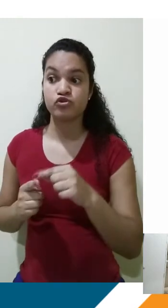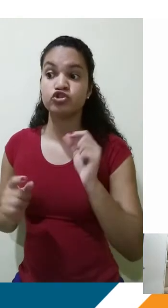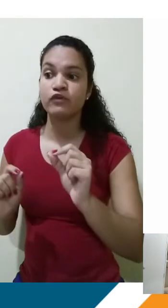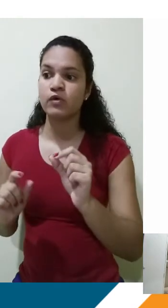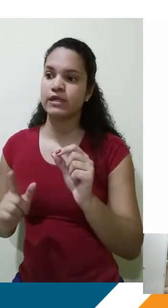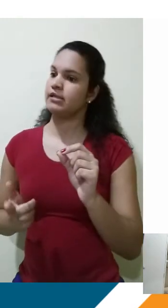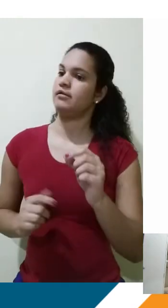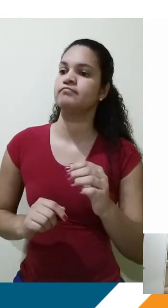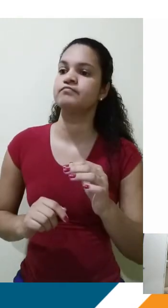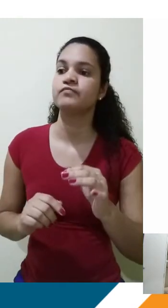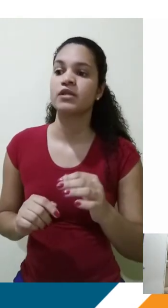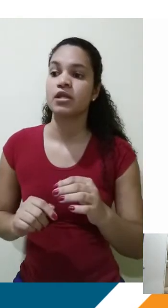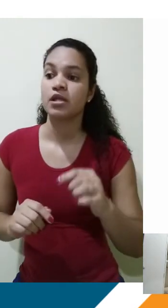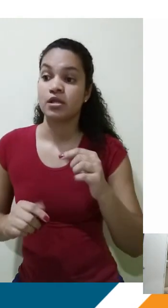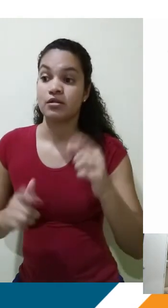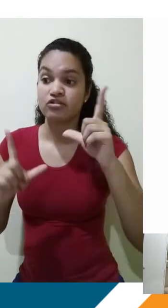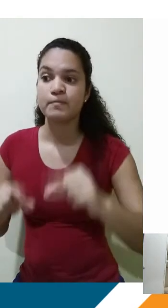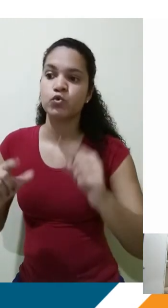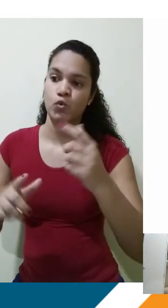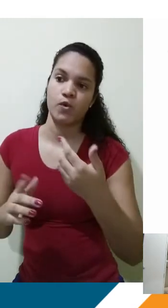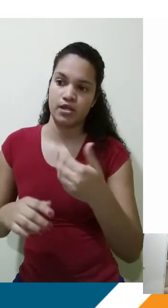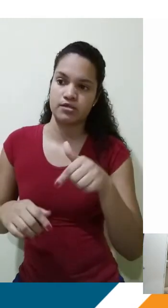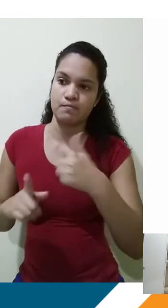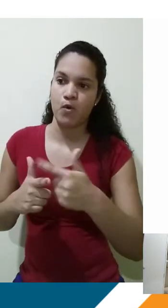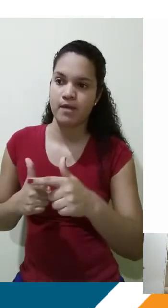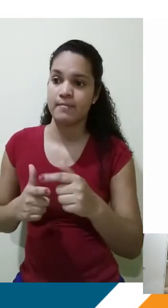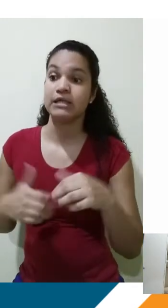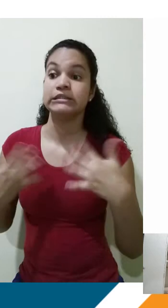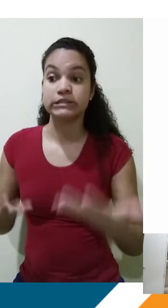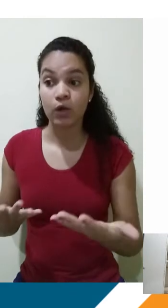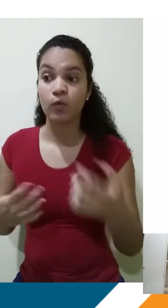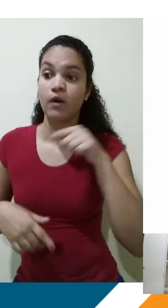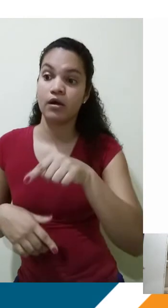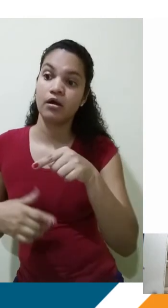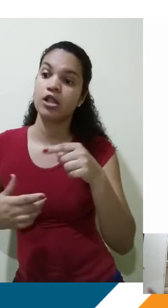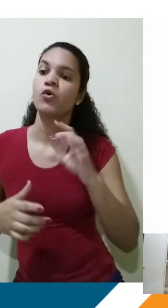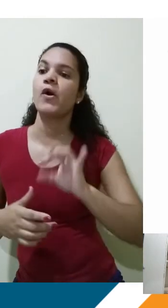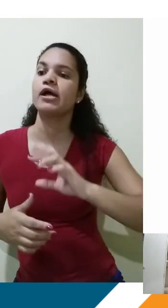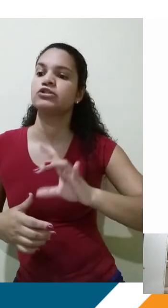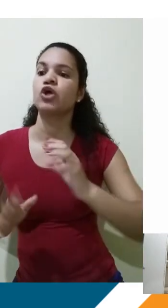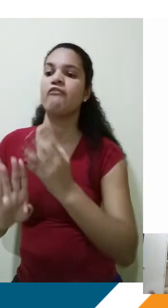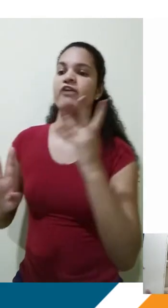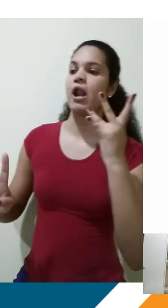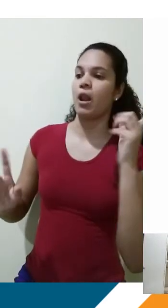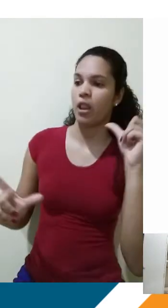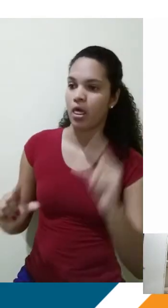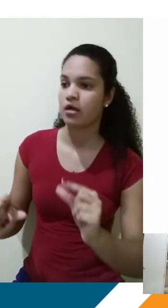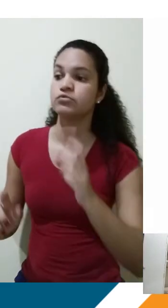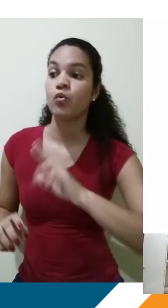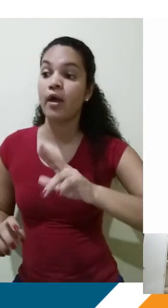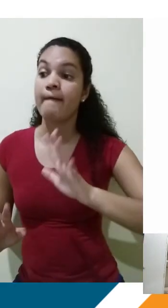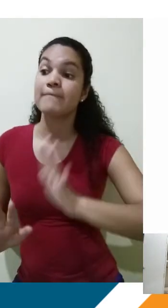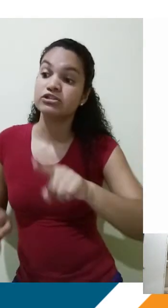como também inúmeras pessoas voltarão a acessar o mínimo necessário para a sobrevivência e para a vida produtiva em sociedade. Por que eu fiz essa estrutura aqui? Para evitar o uso do